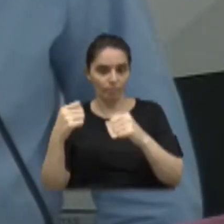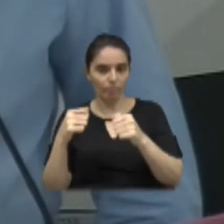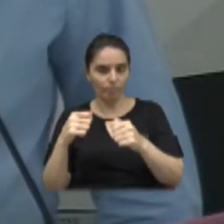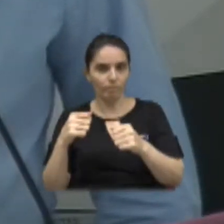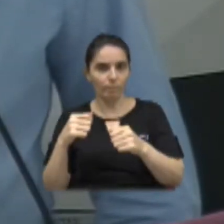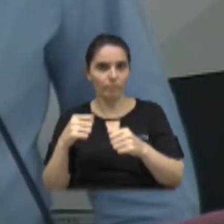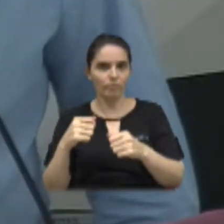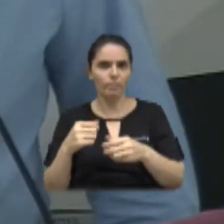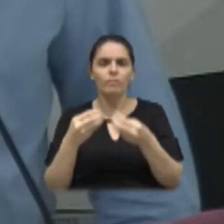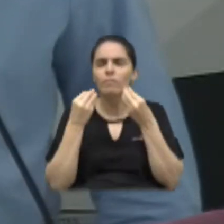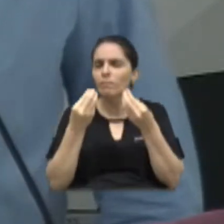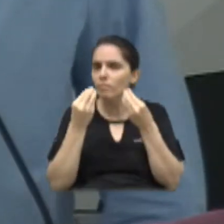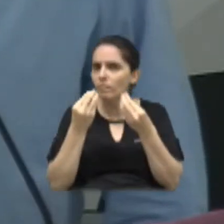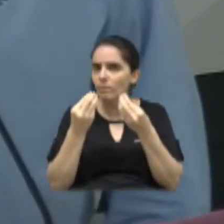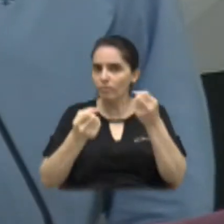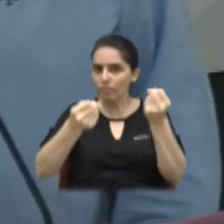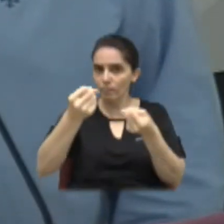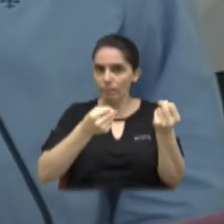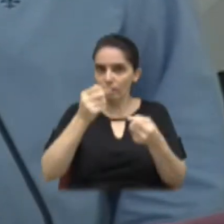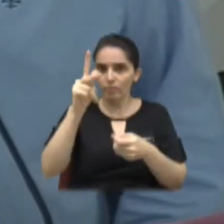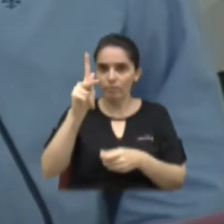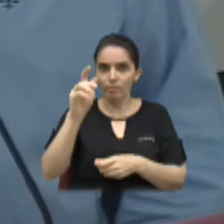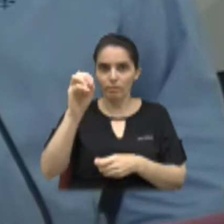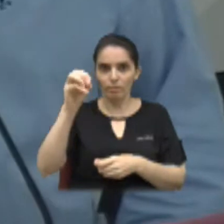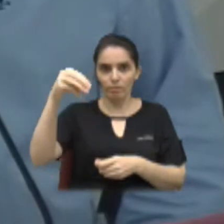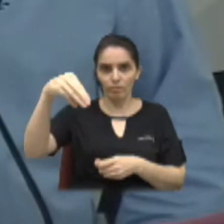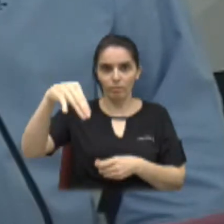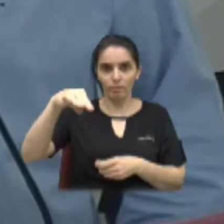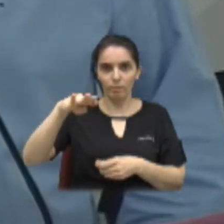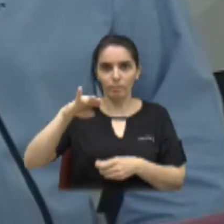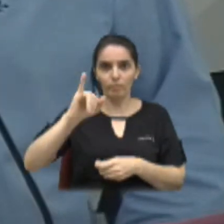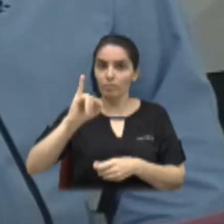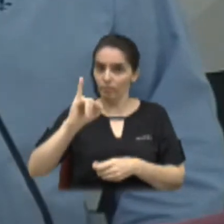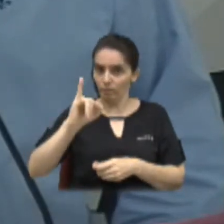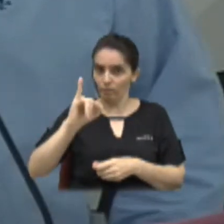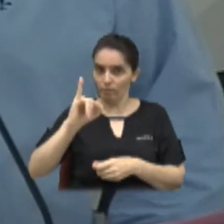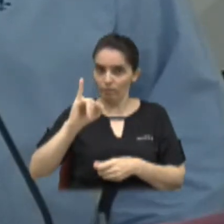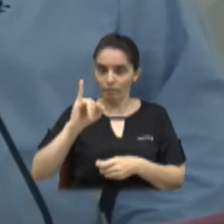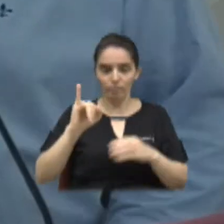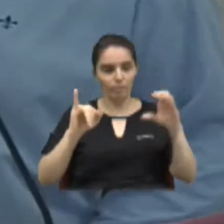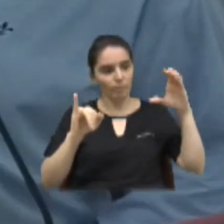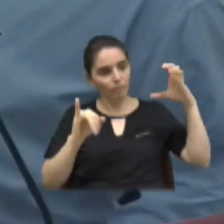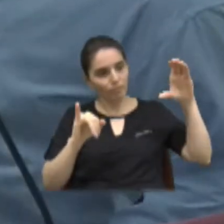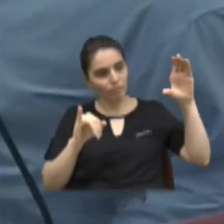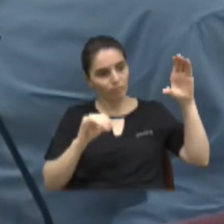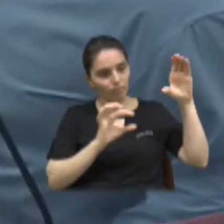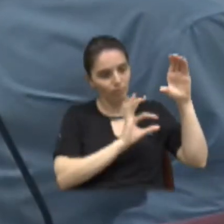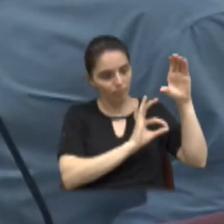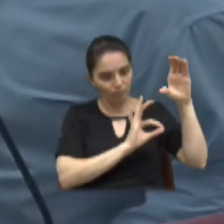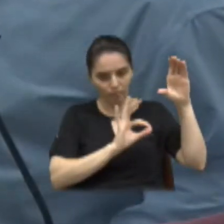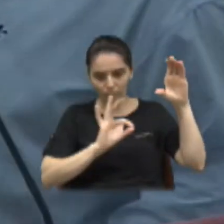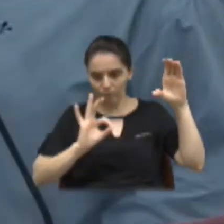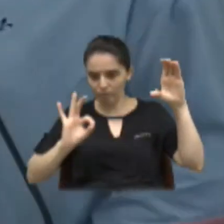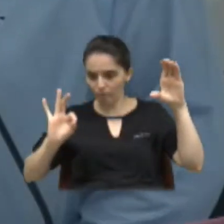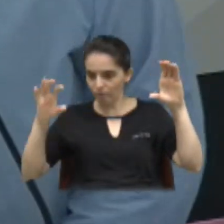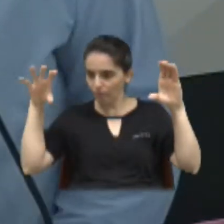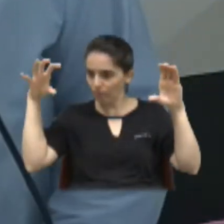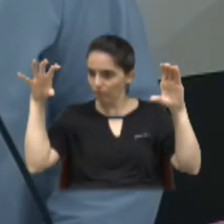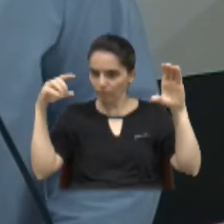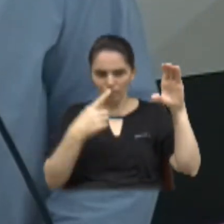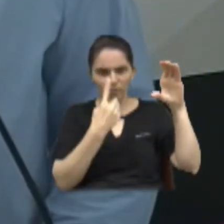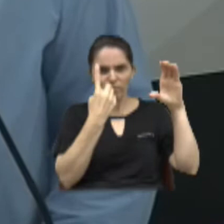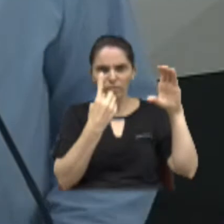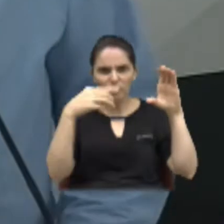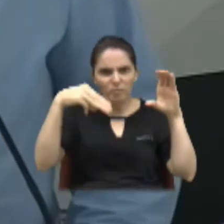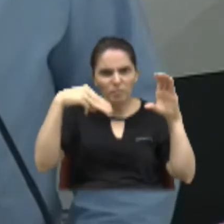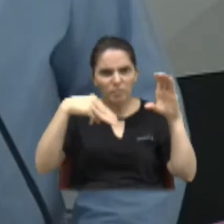Kombi. Eu conheço ali que é a minha região ali, é o caminho que eu faço também, vereador. Aliás, é o caminho que nós fazemos, o Jorge também, acho que pega ali o anel viário.